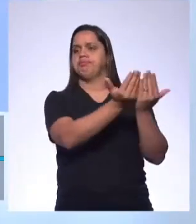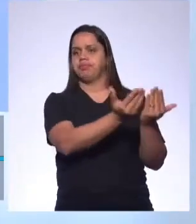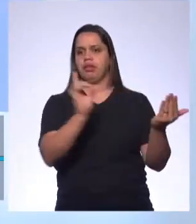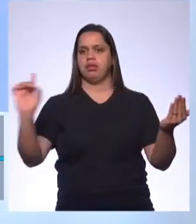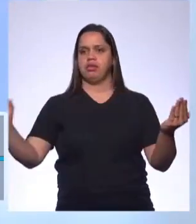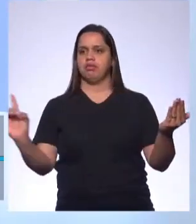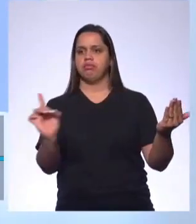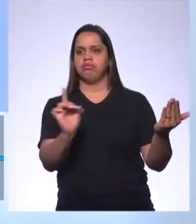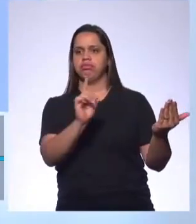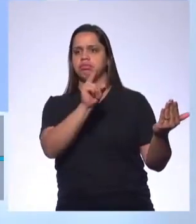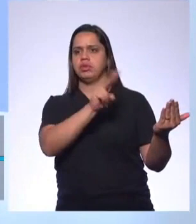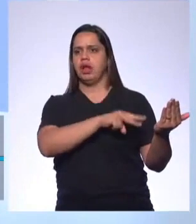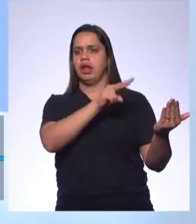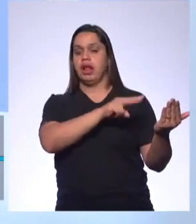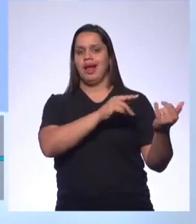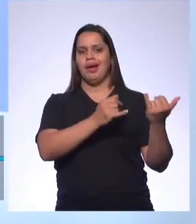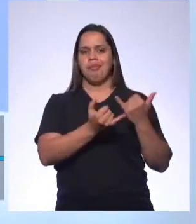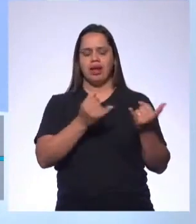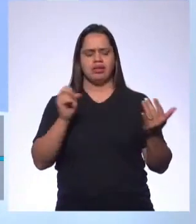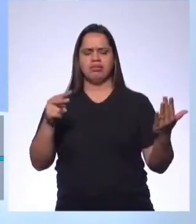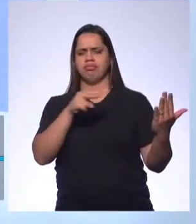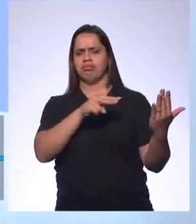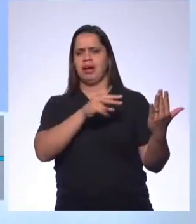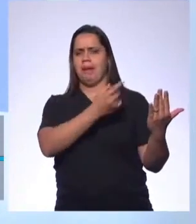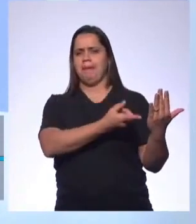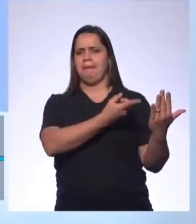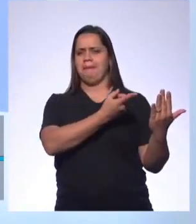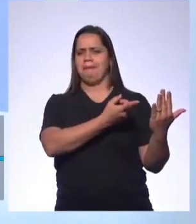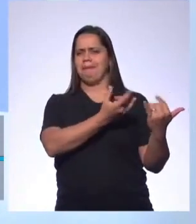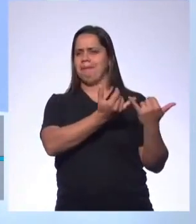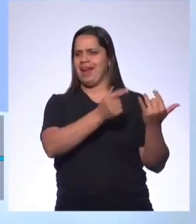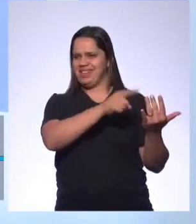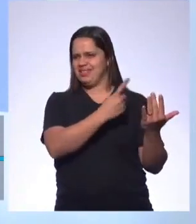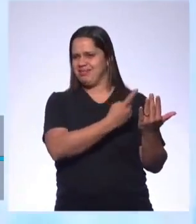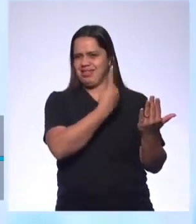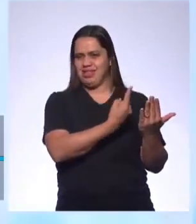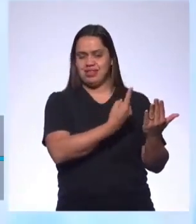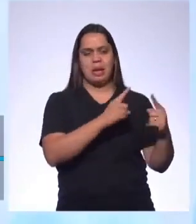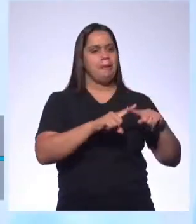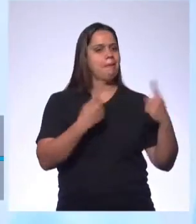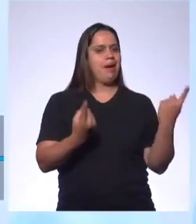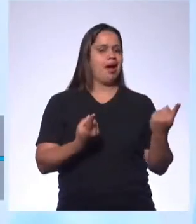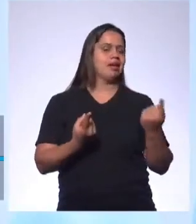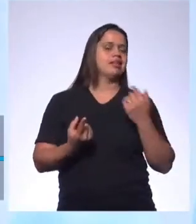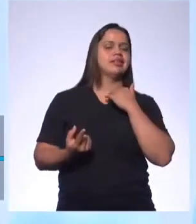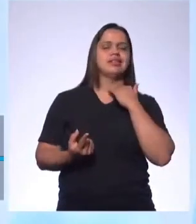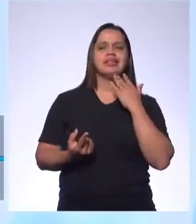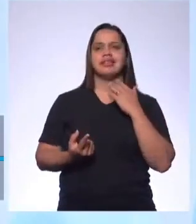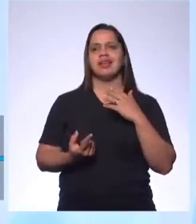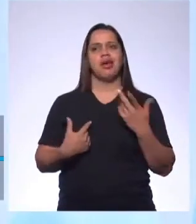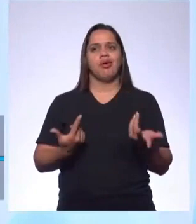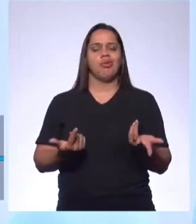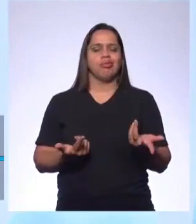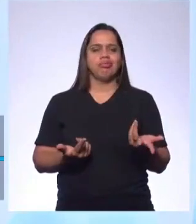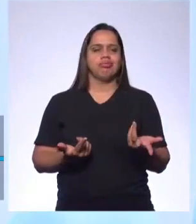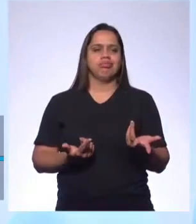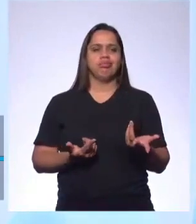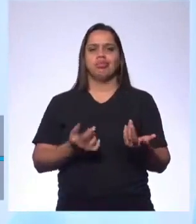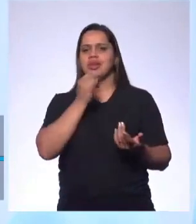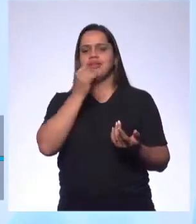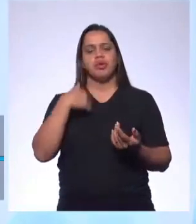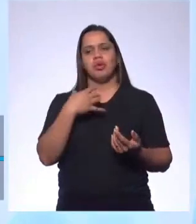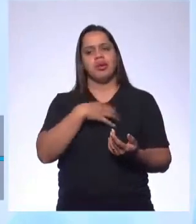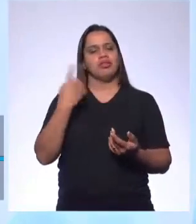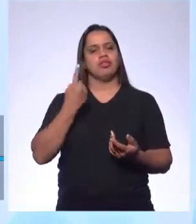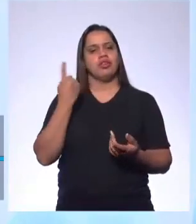quanto solitária. Mas eu nunca me imaginei sozinho lendo um livro. Mas pode ser essa viagem, né? Viagem, por exemplo, para o seu próprio